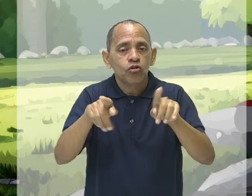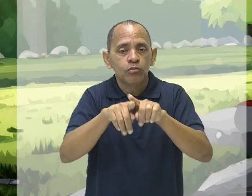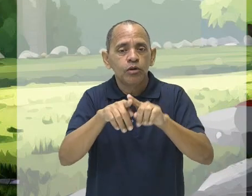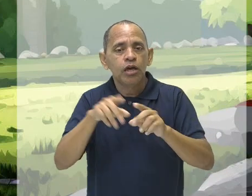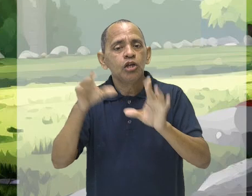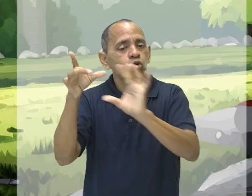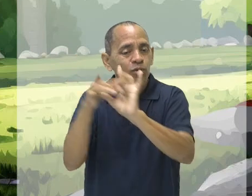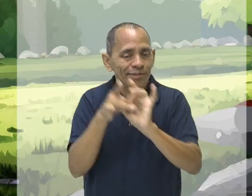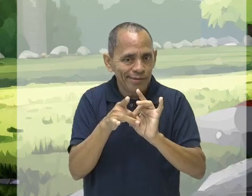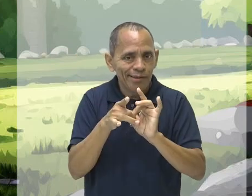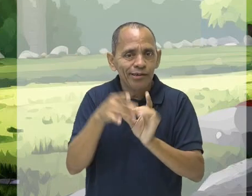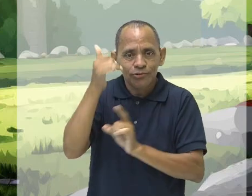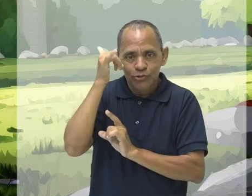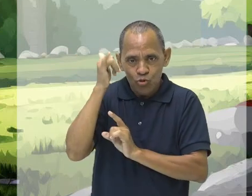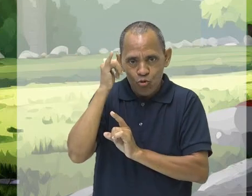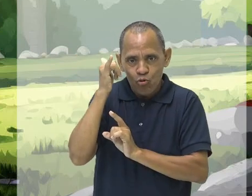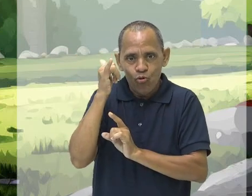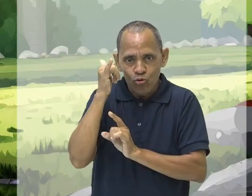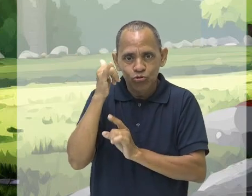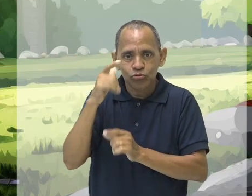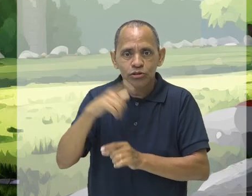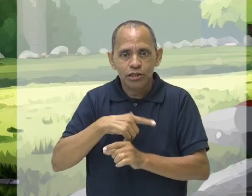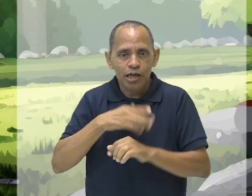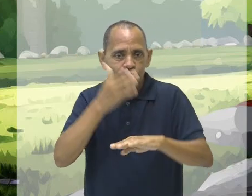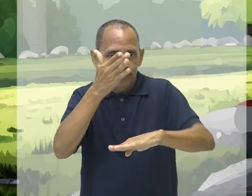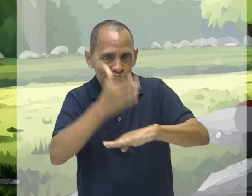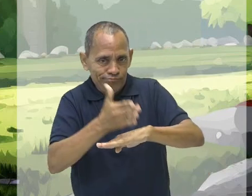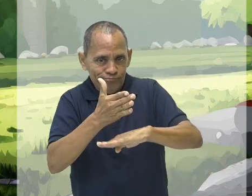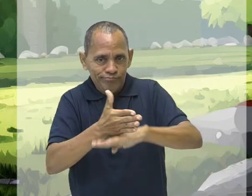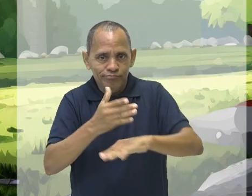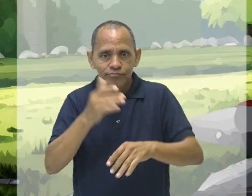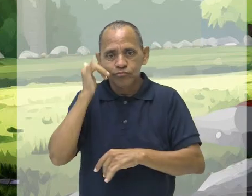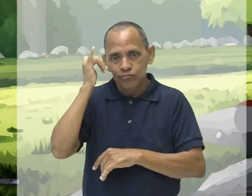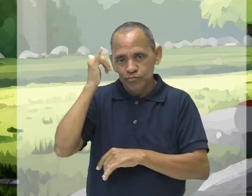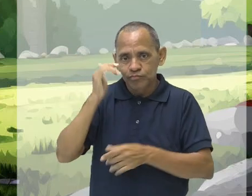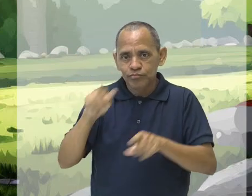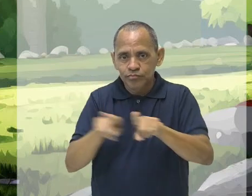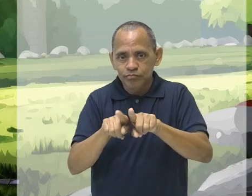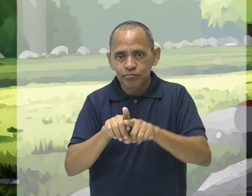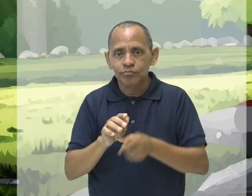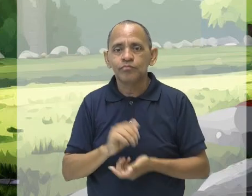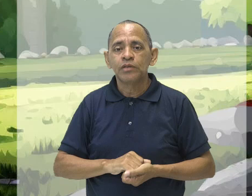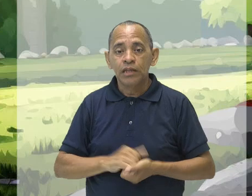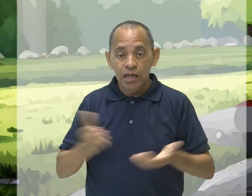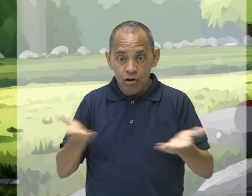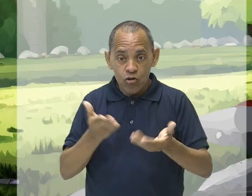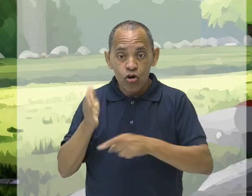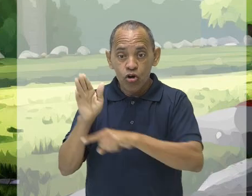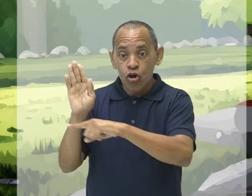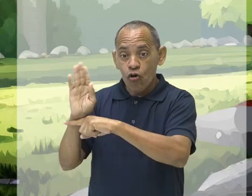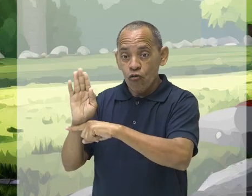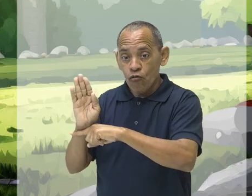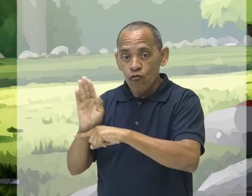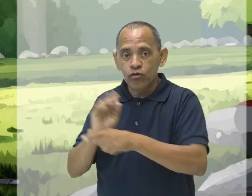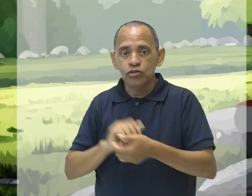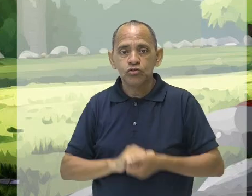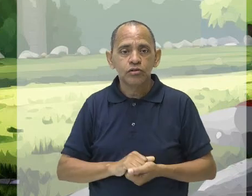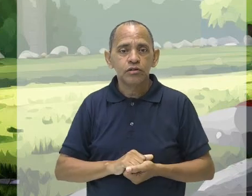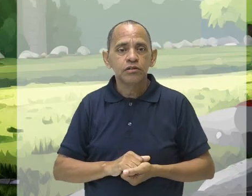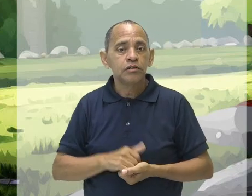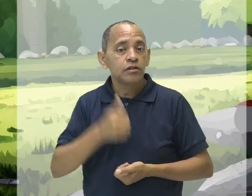contexto desse conto faz parte dos contos contemporâneos. Nós vamos ver agora um vídeo, né, de um conto chamado A